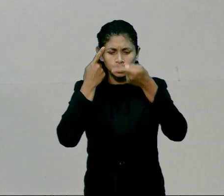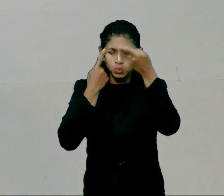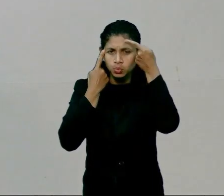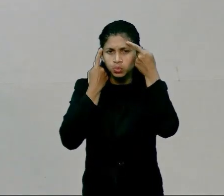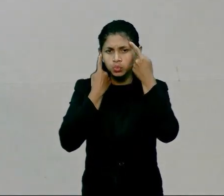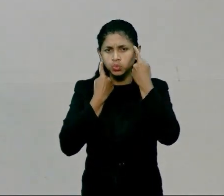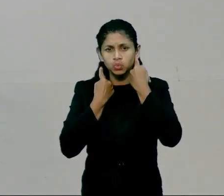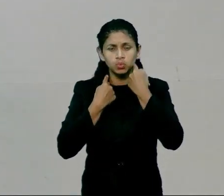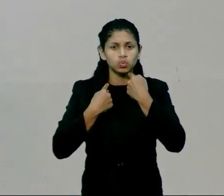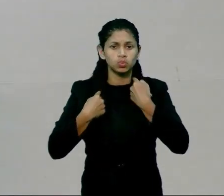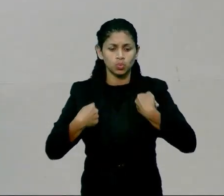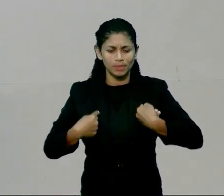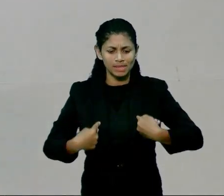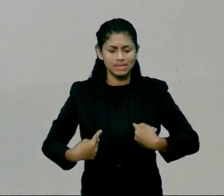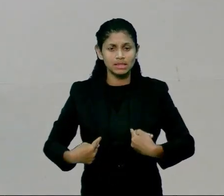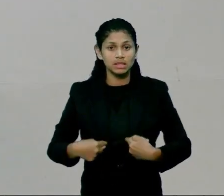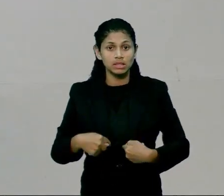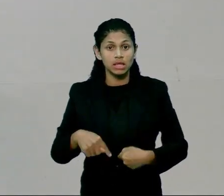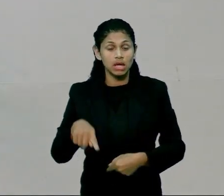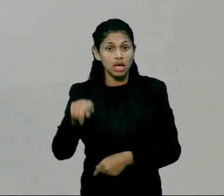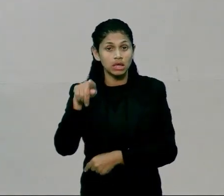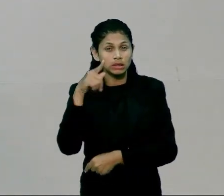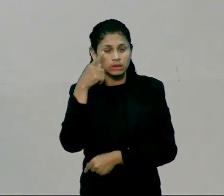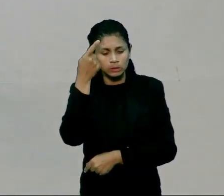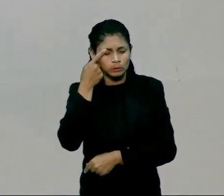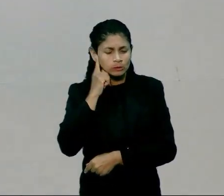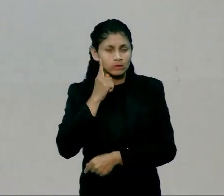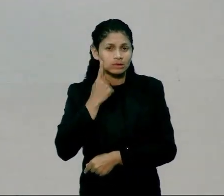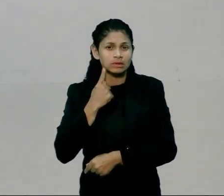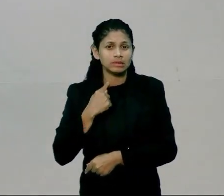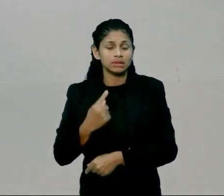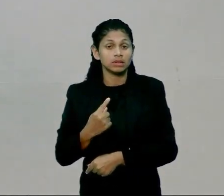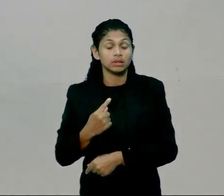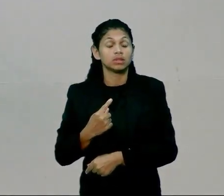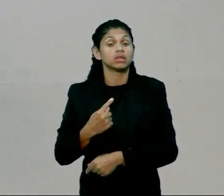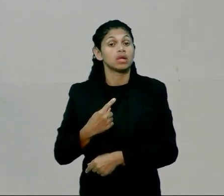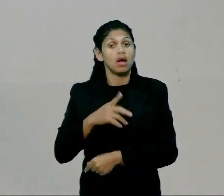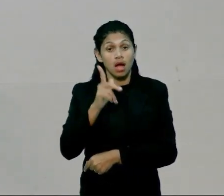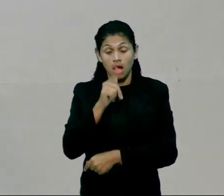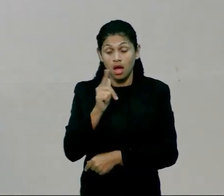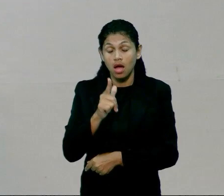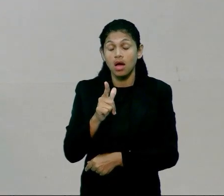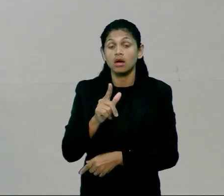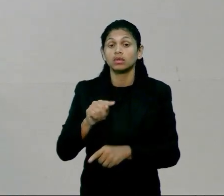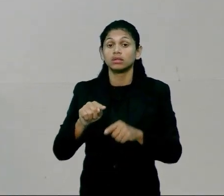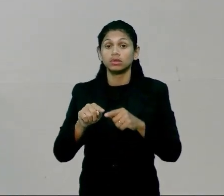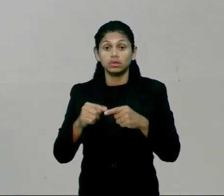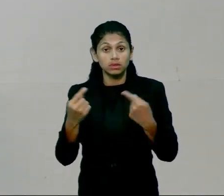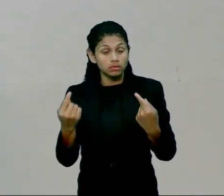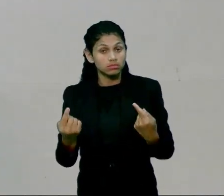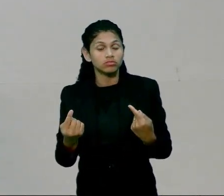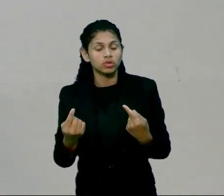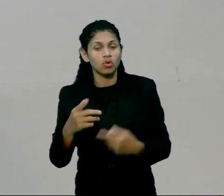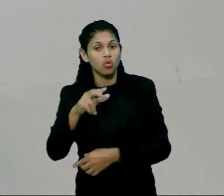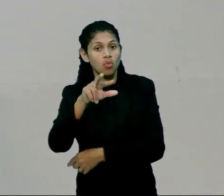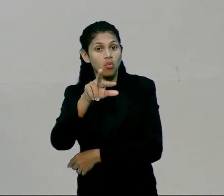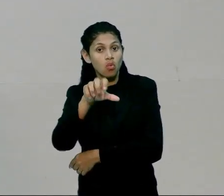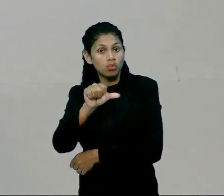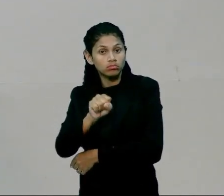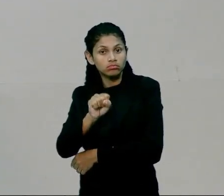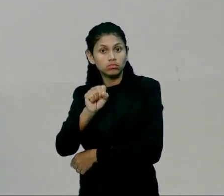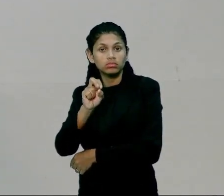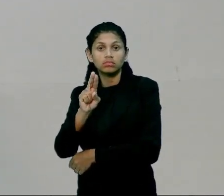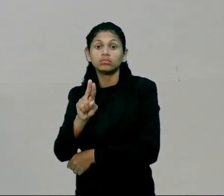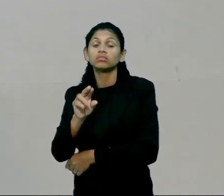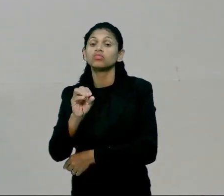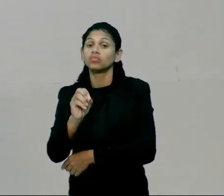resfriar. Resfriar como? Liberando água. E essa liberação vai sair pelos nossos poros, chamando de quê? Suor. Então, o suor